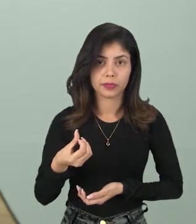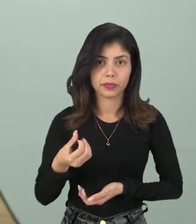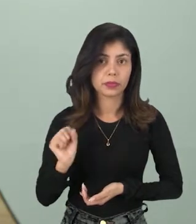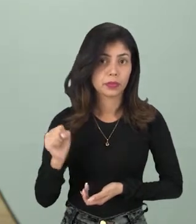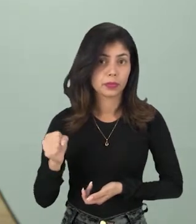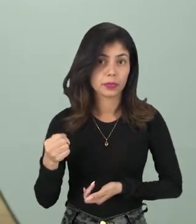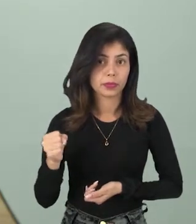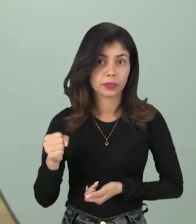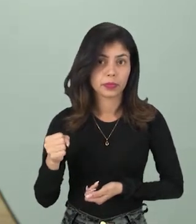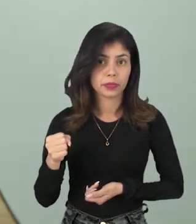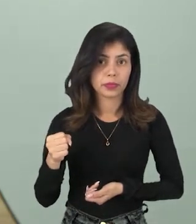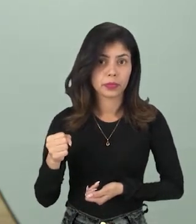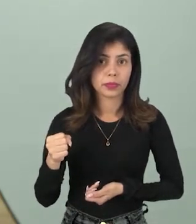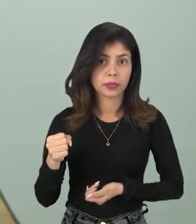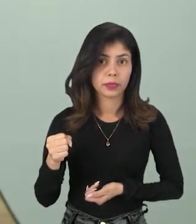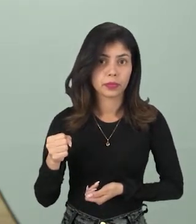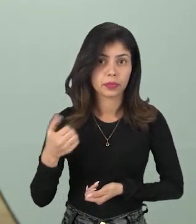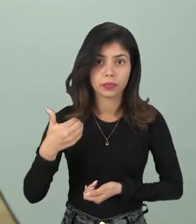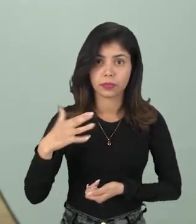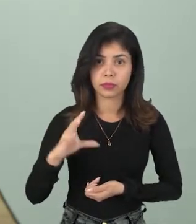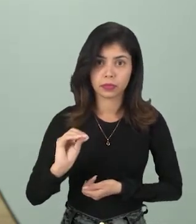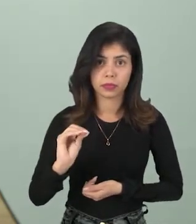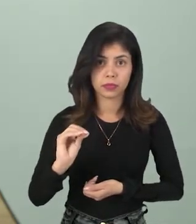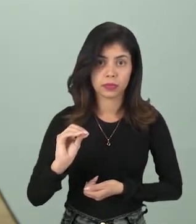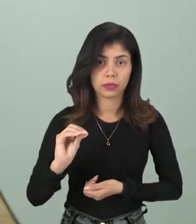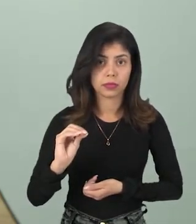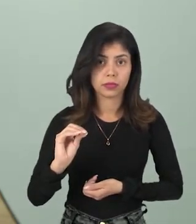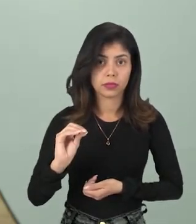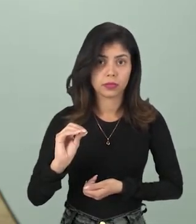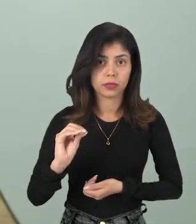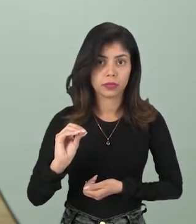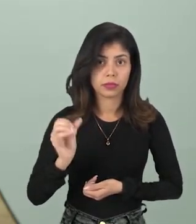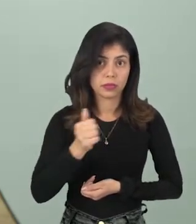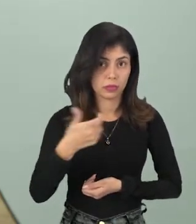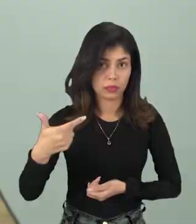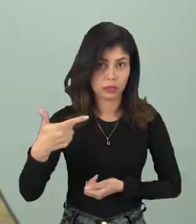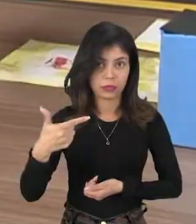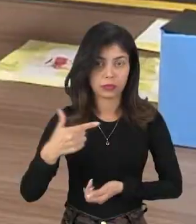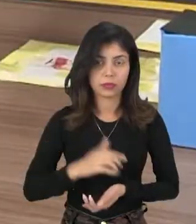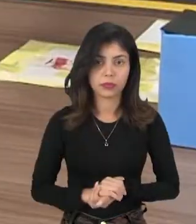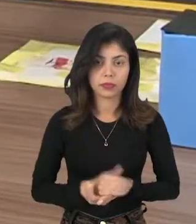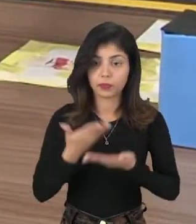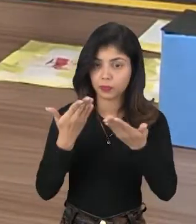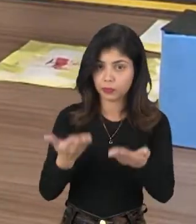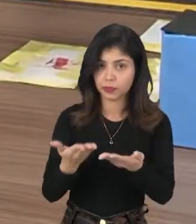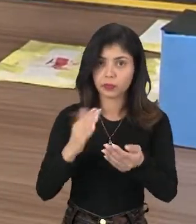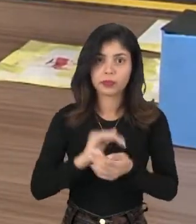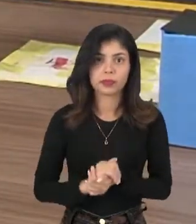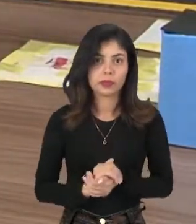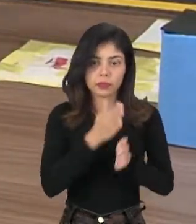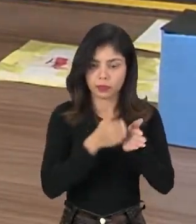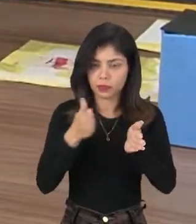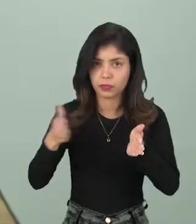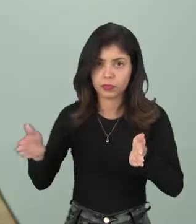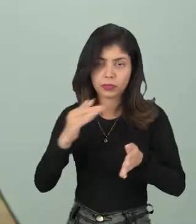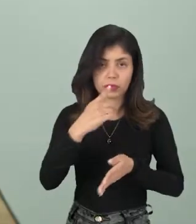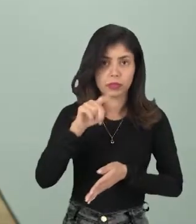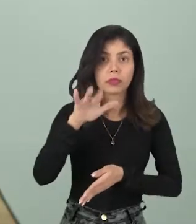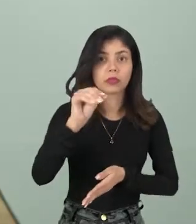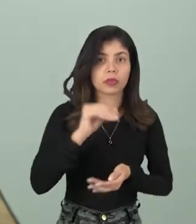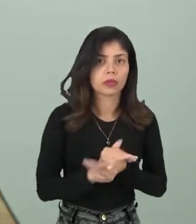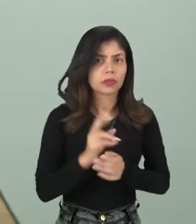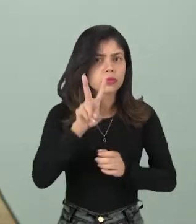8 10 12 aqui está coleção de